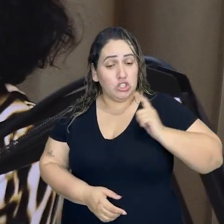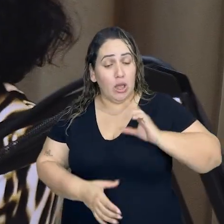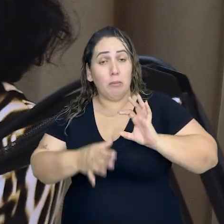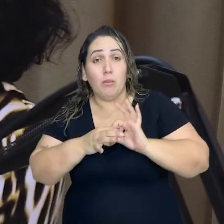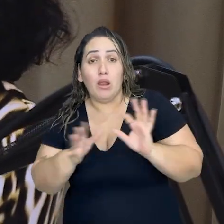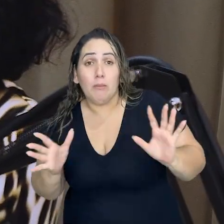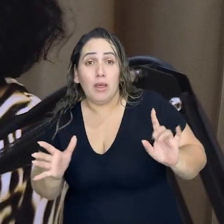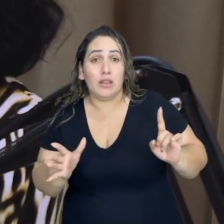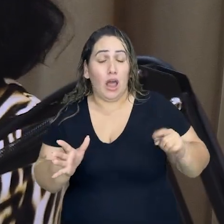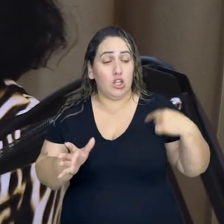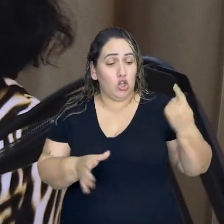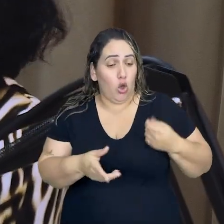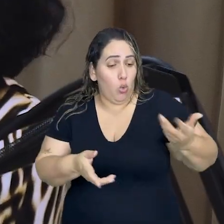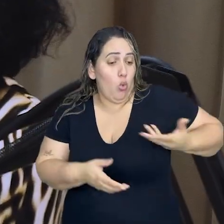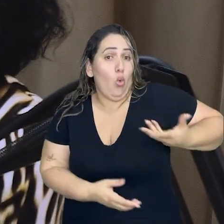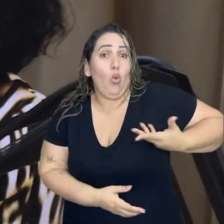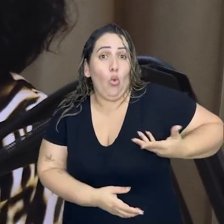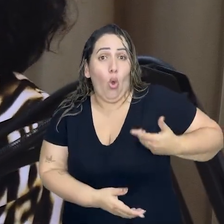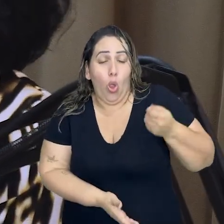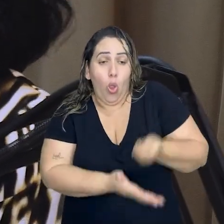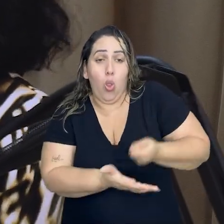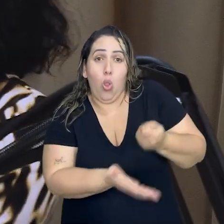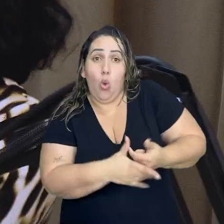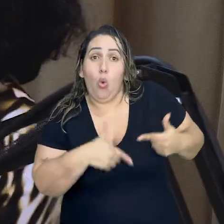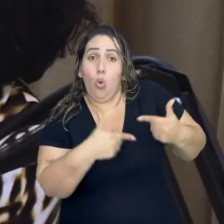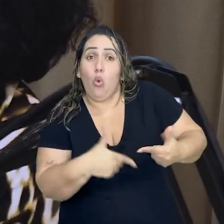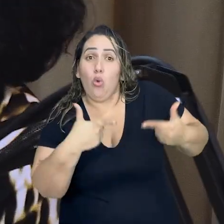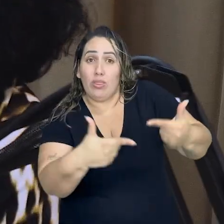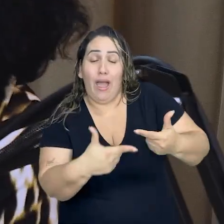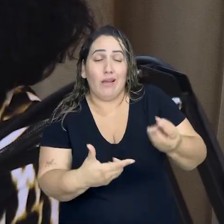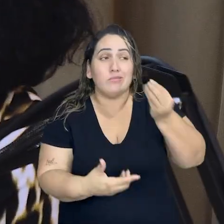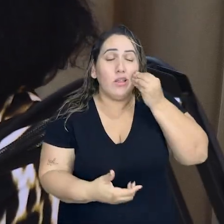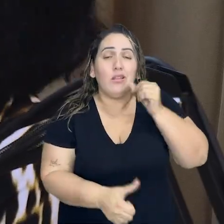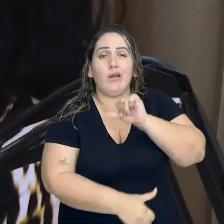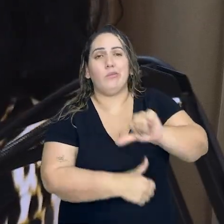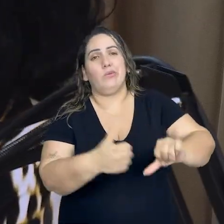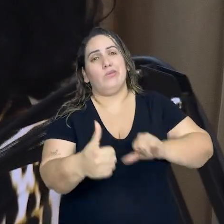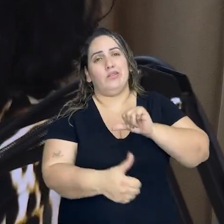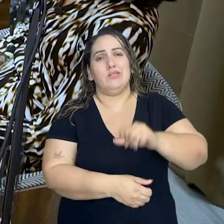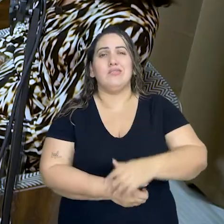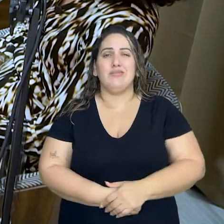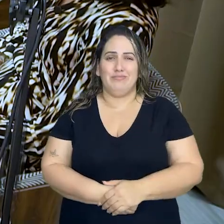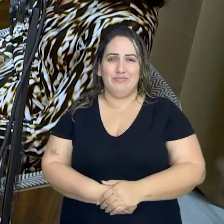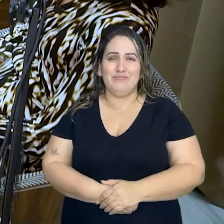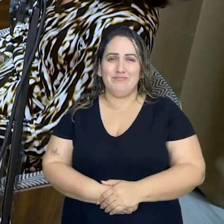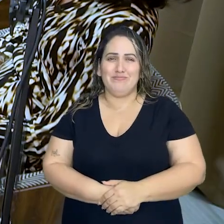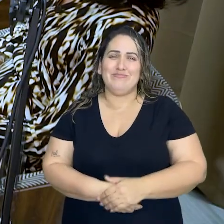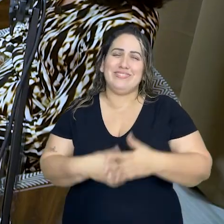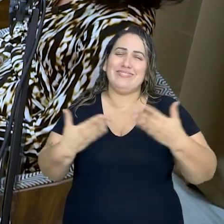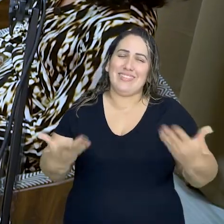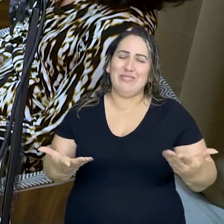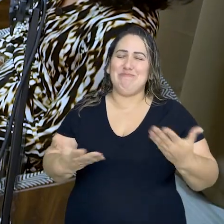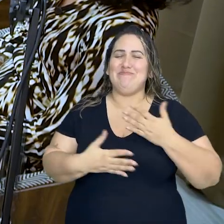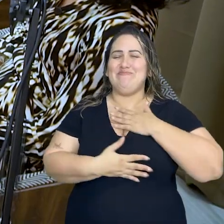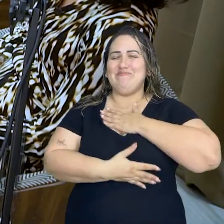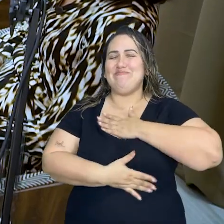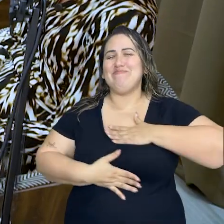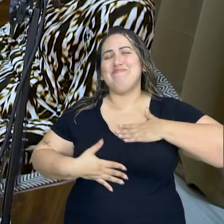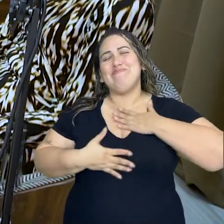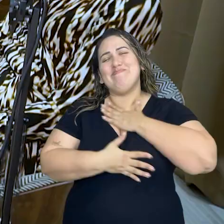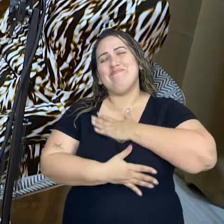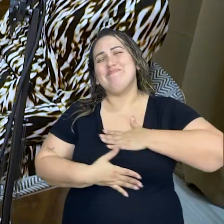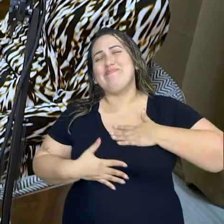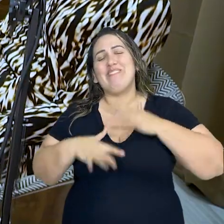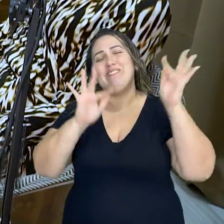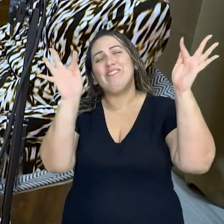mente que trabalha muito bem, uma mente versátil, nós somos versáteis. Temos que correr atrás, né? Temos que correr atrás,